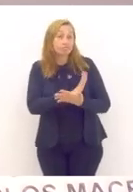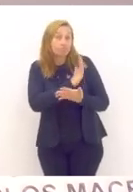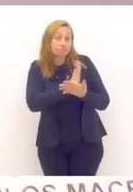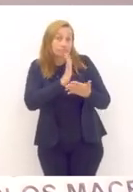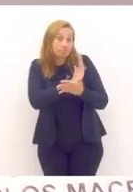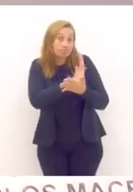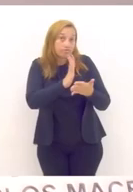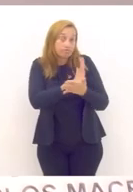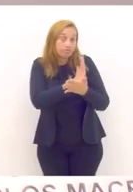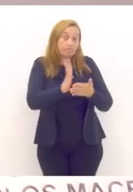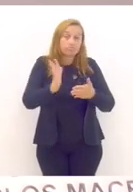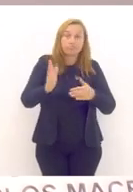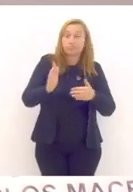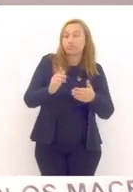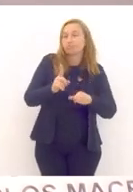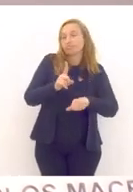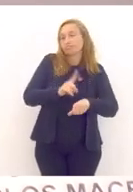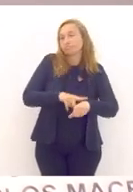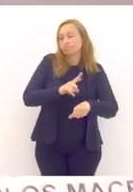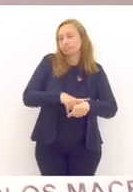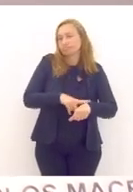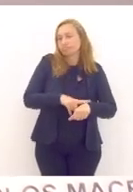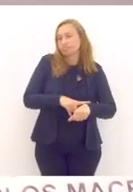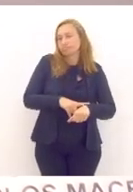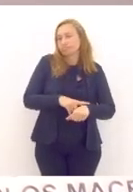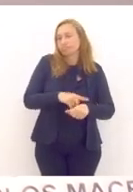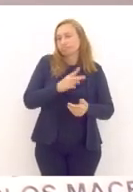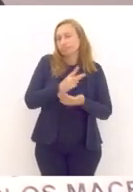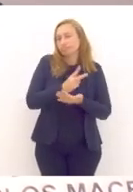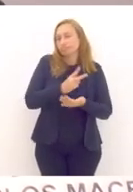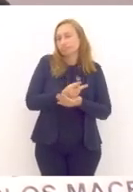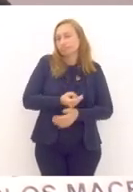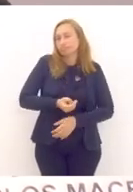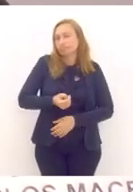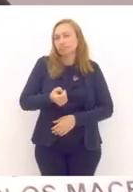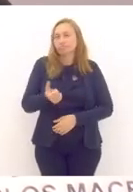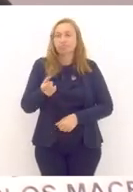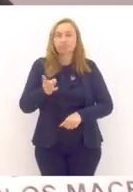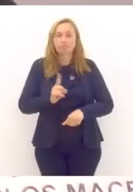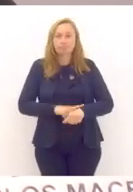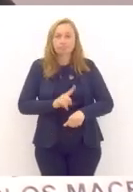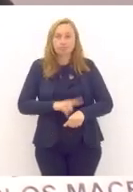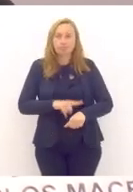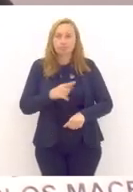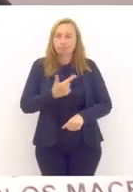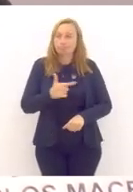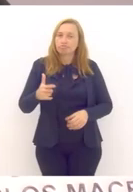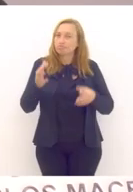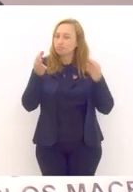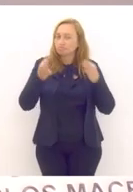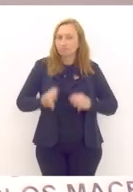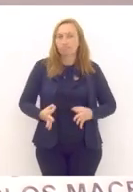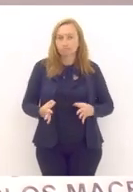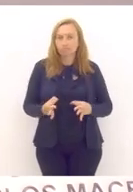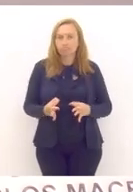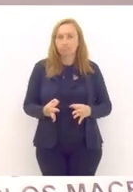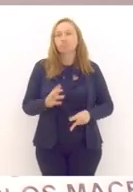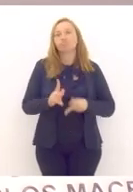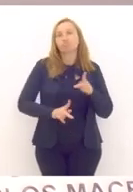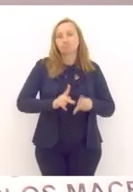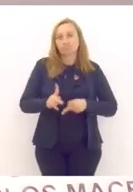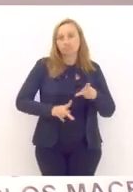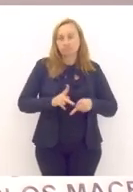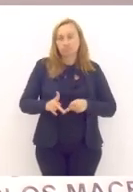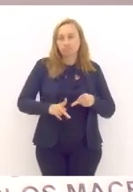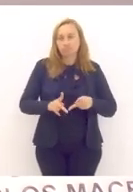em alguns casos, ainda que raríssimos casos, não haver uma honestidade com a população, com